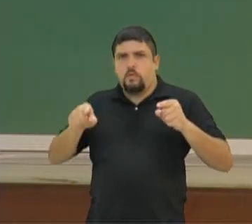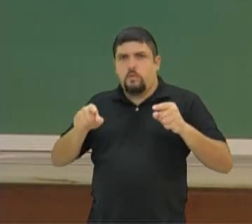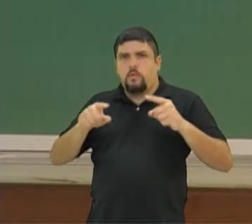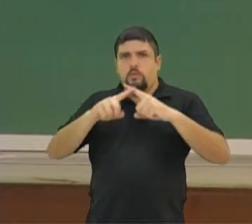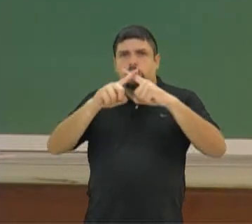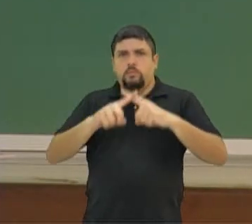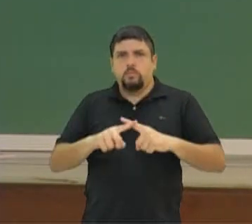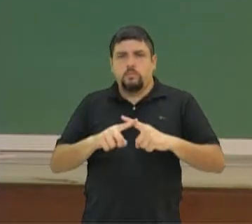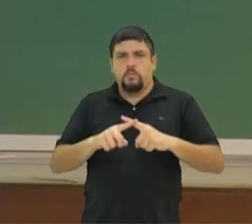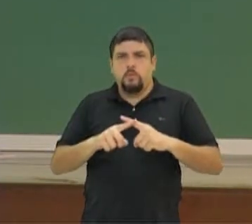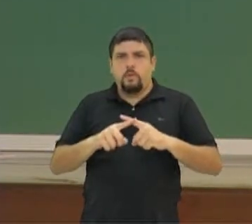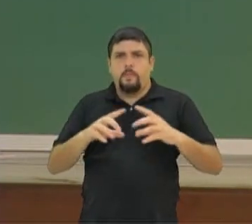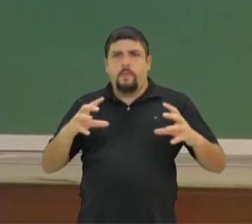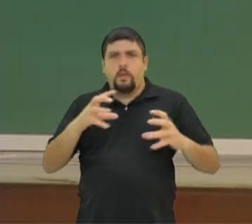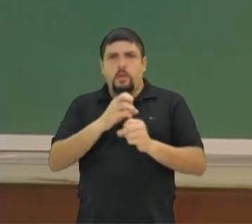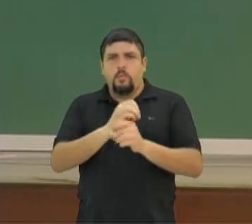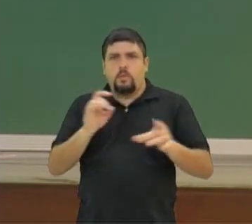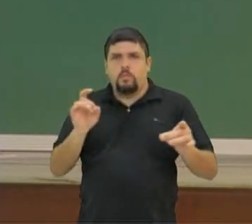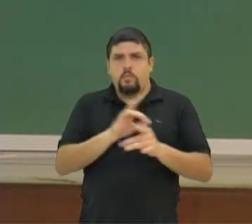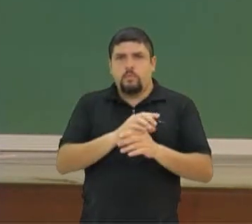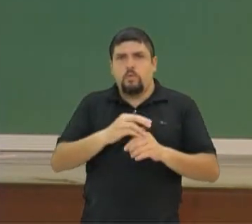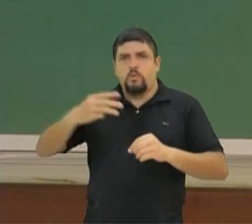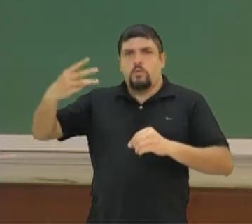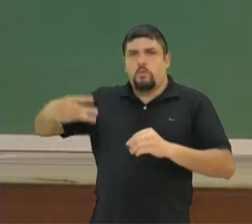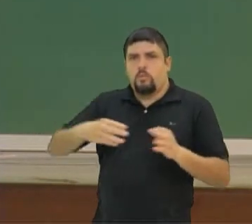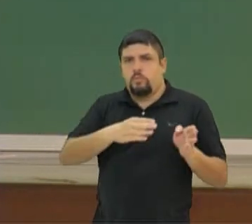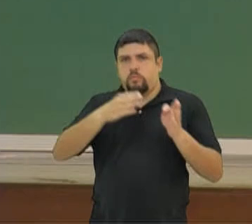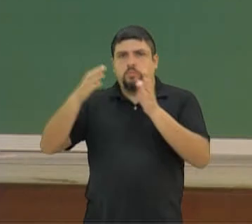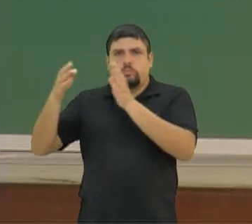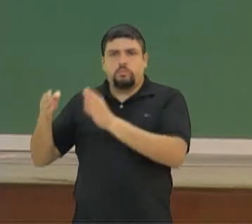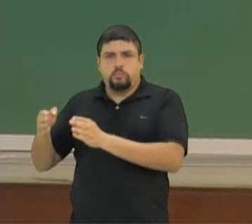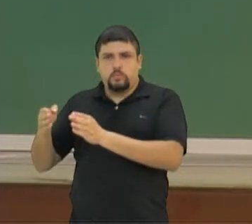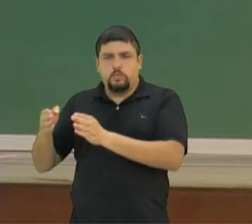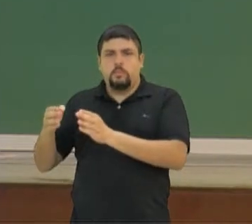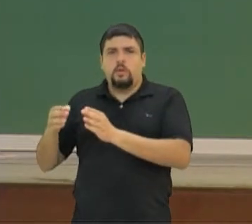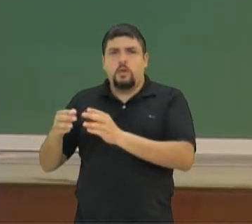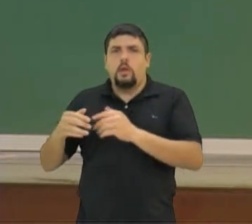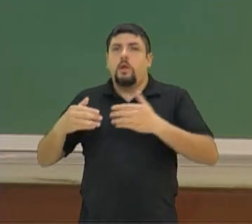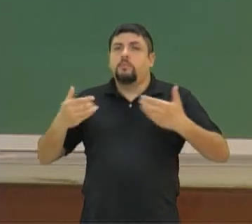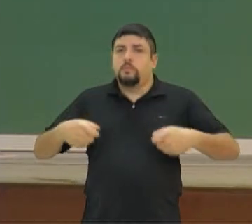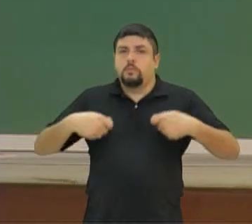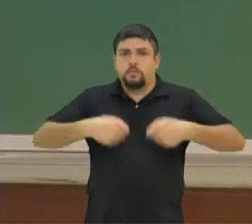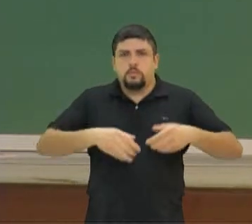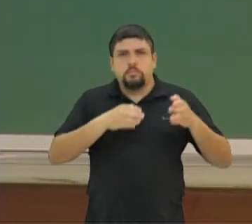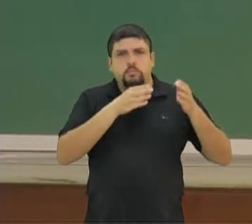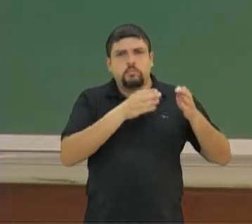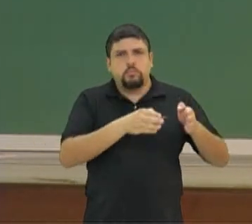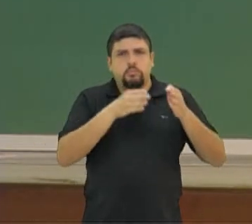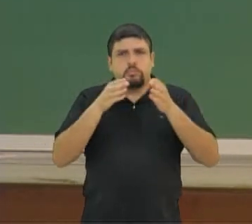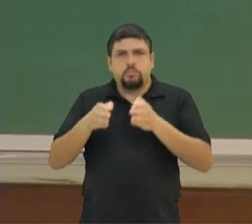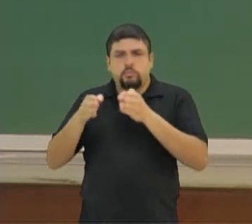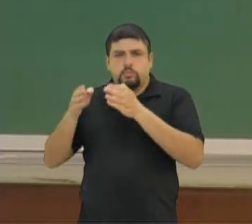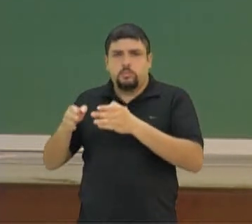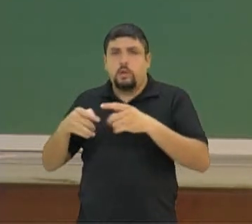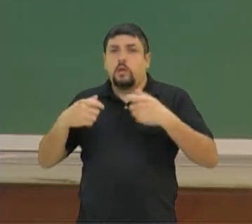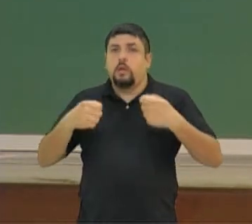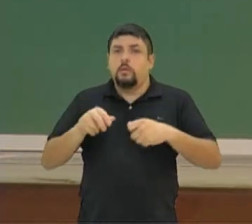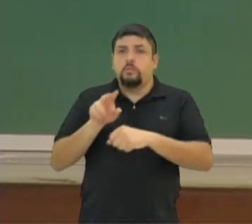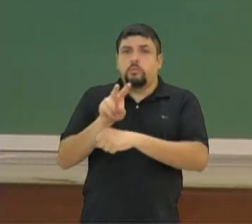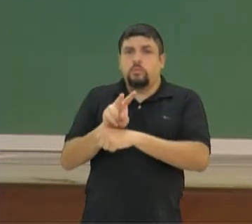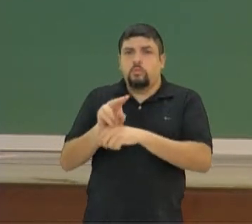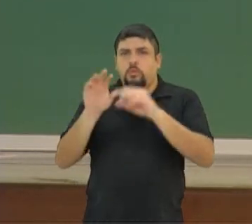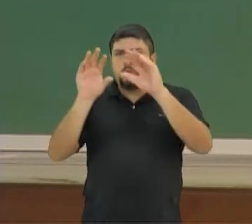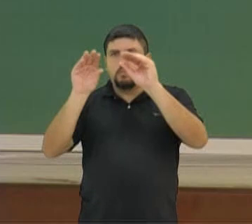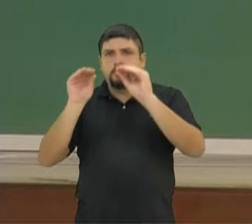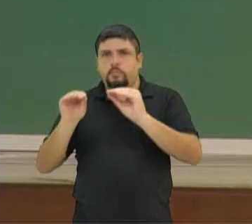tem que prestar atenção em estar repetindo cada um dos termos linha a linha para não se atrapalhar. Então, vamos conferir se é esse